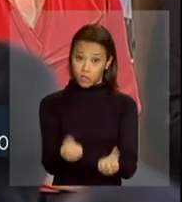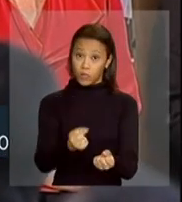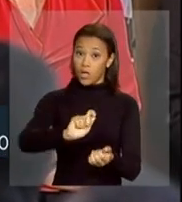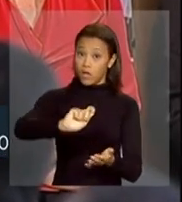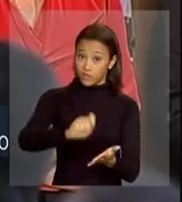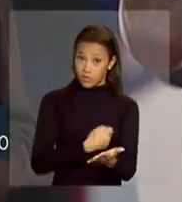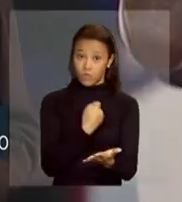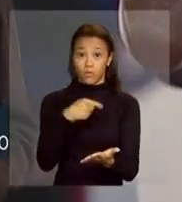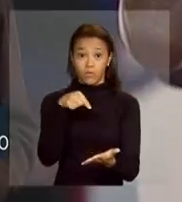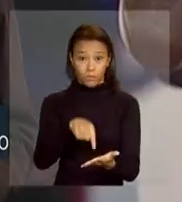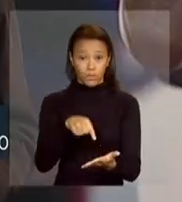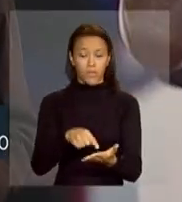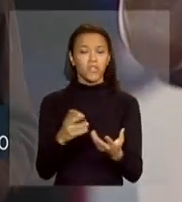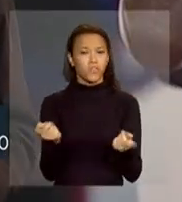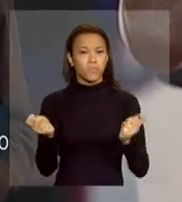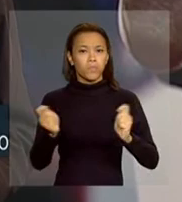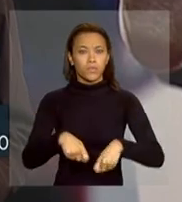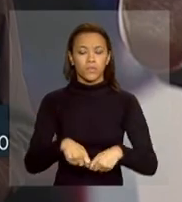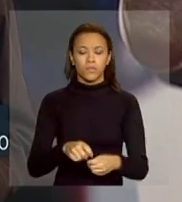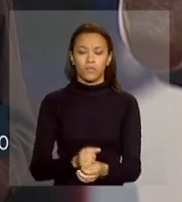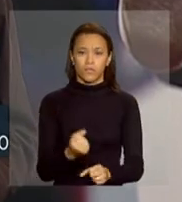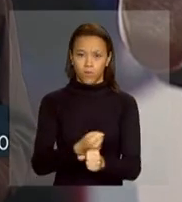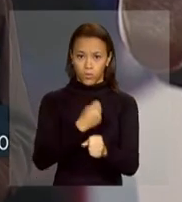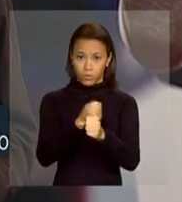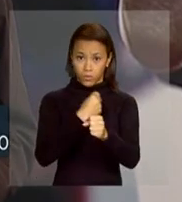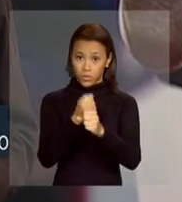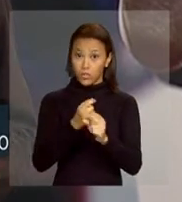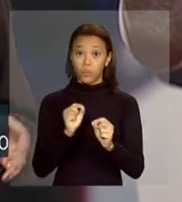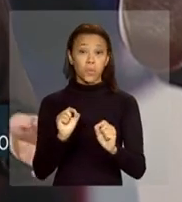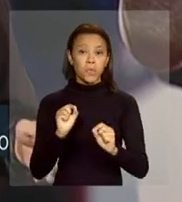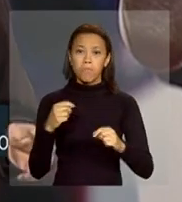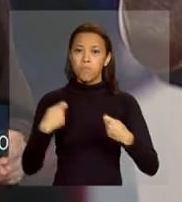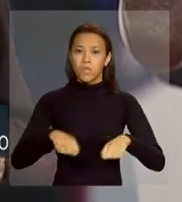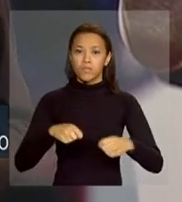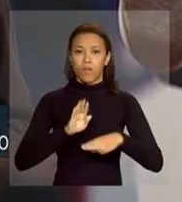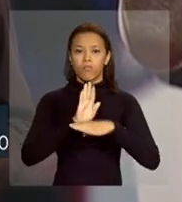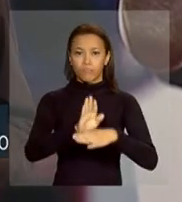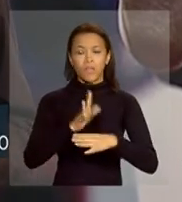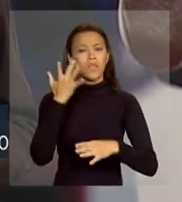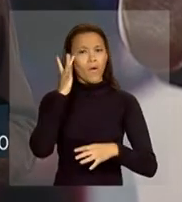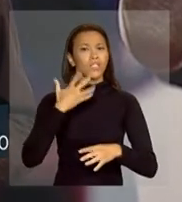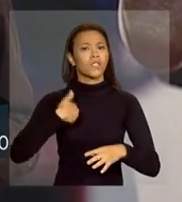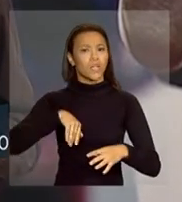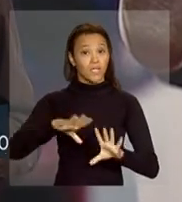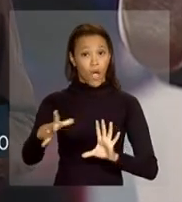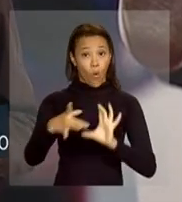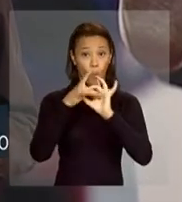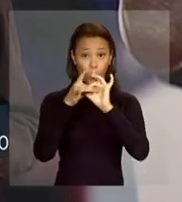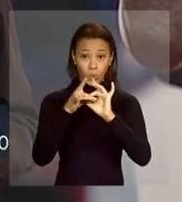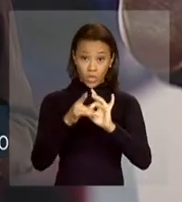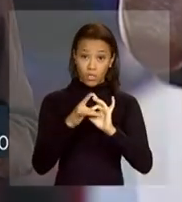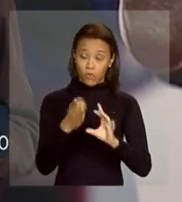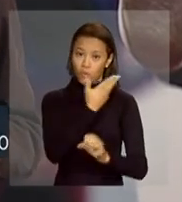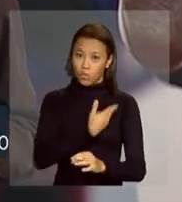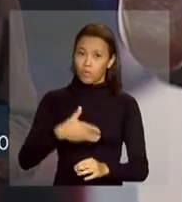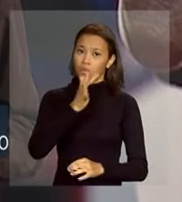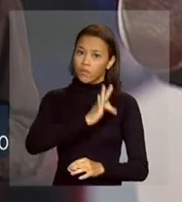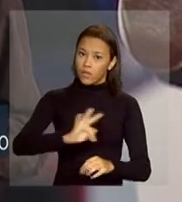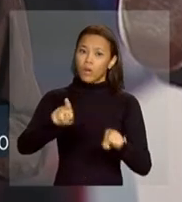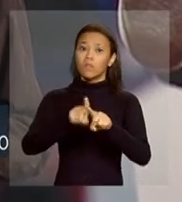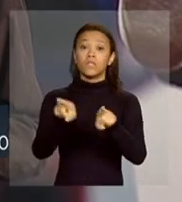logo fosse possível e necessário e acho que essa união de esforços é o